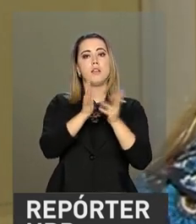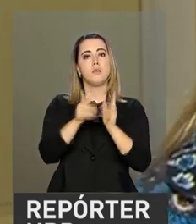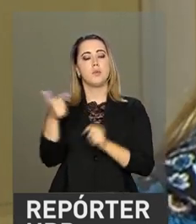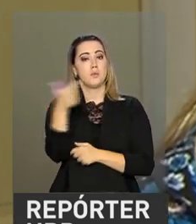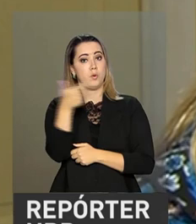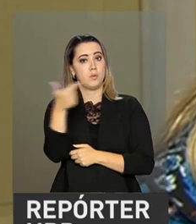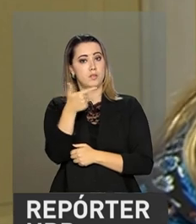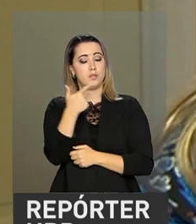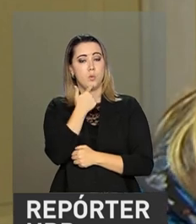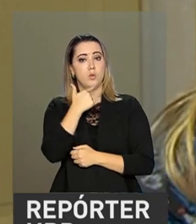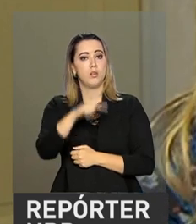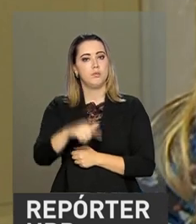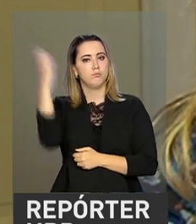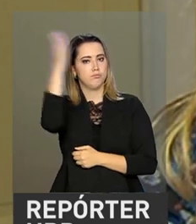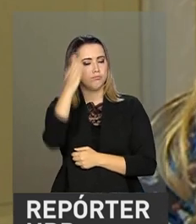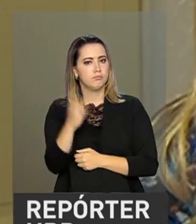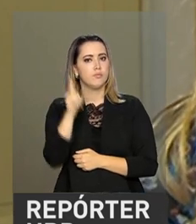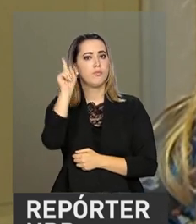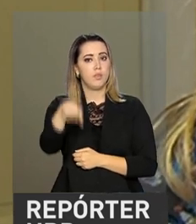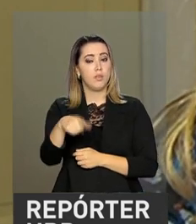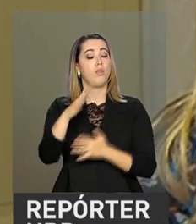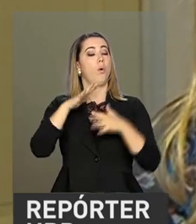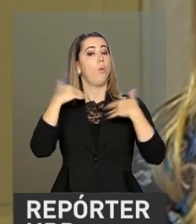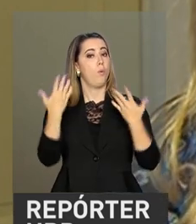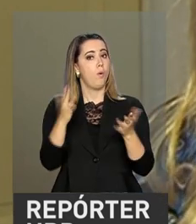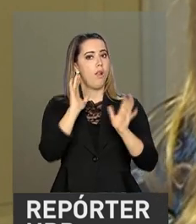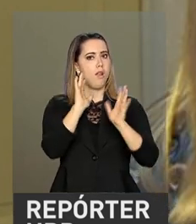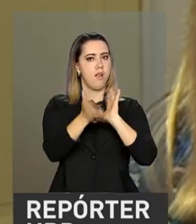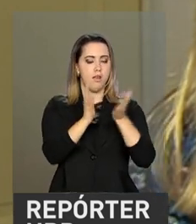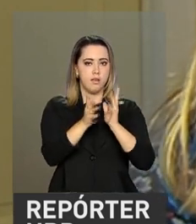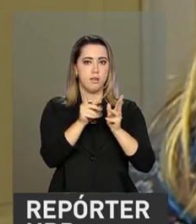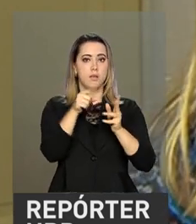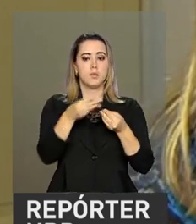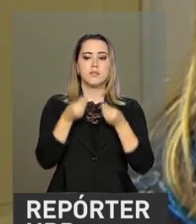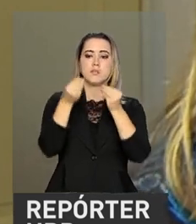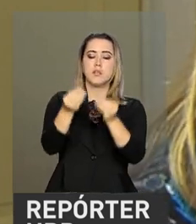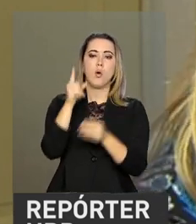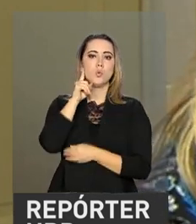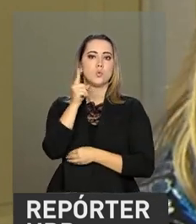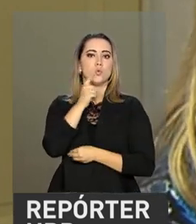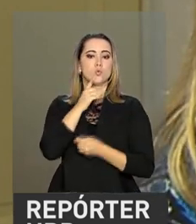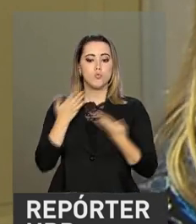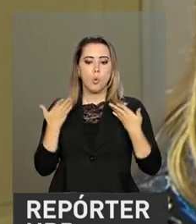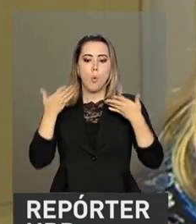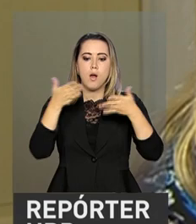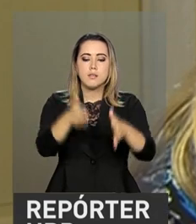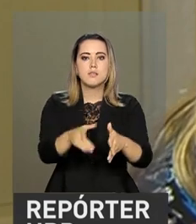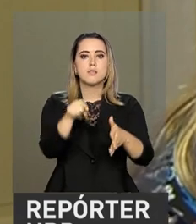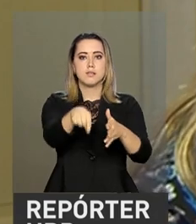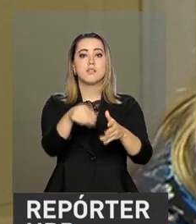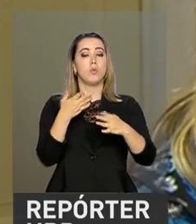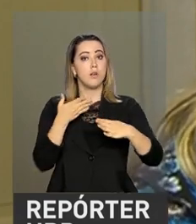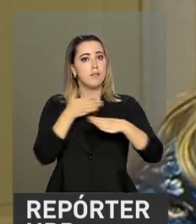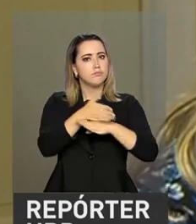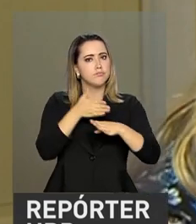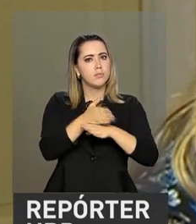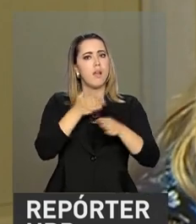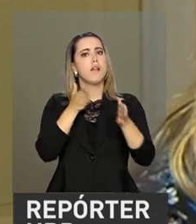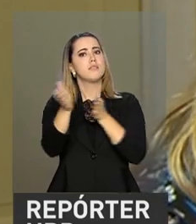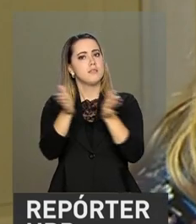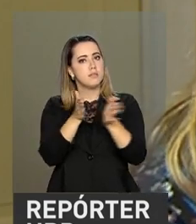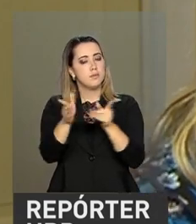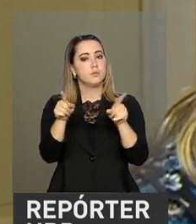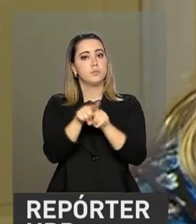oficial do Brasil. Então, a Libras como língua oficial garante ao surdo o acesso a espaços onde antes ele não tinha